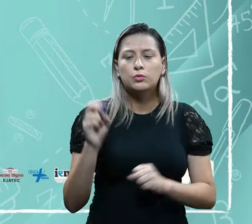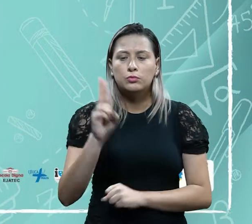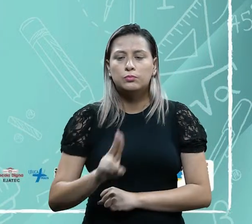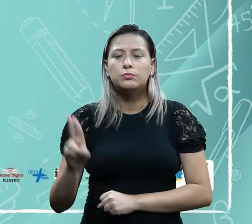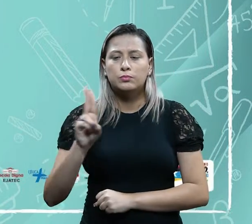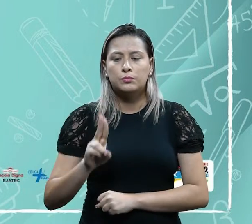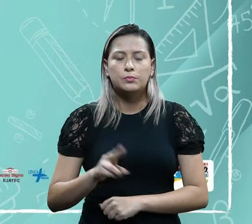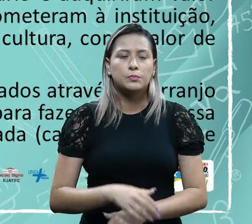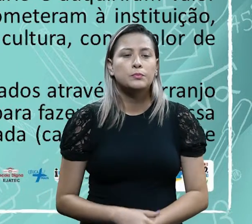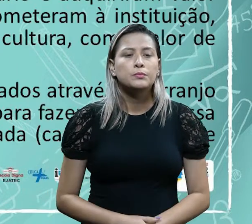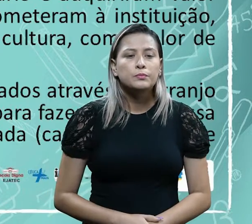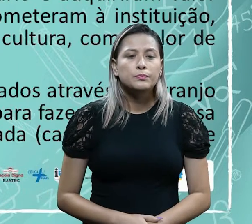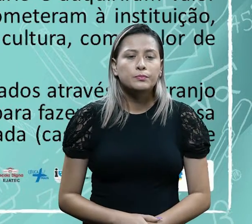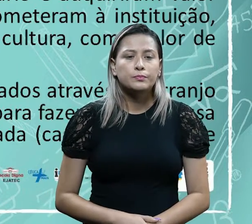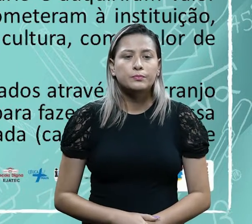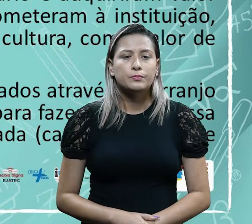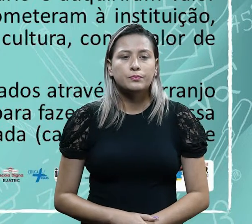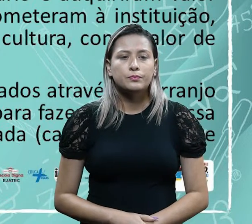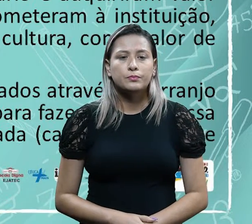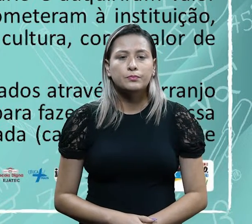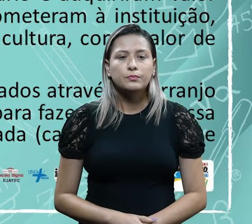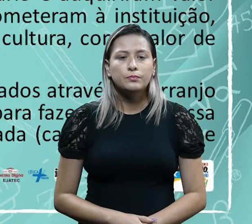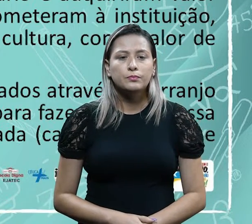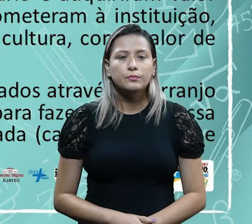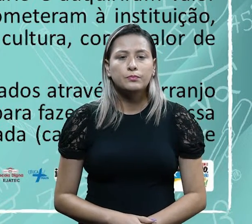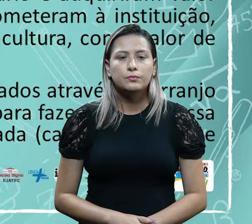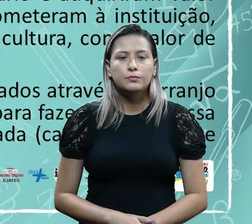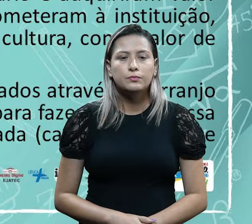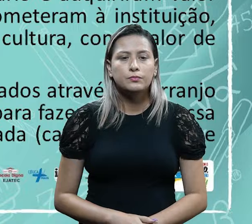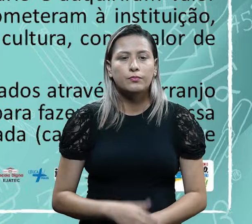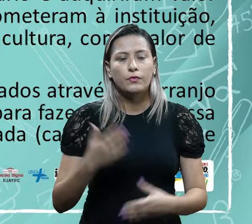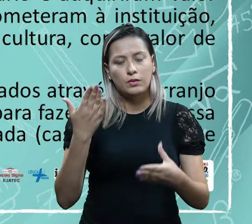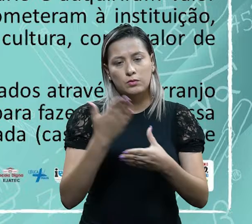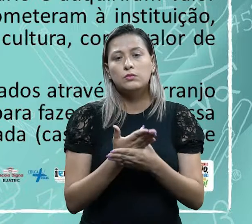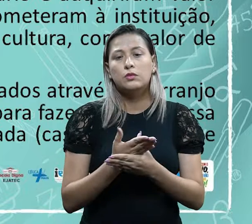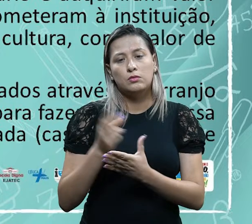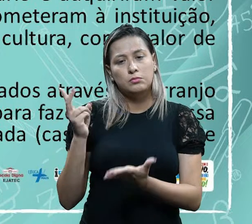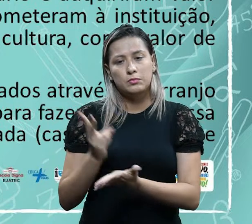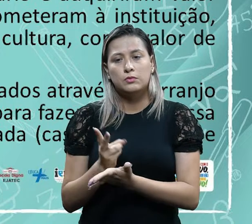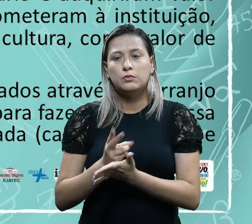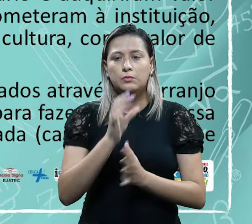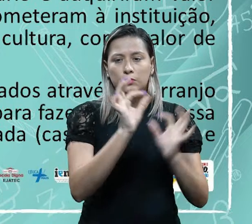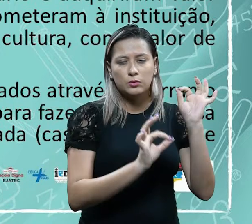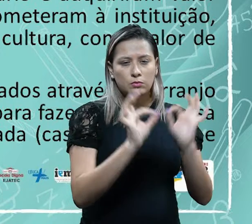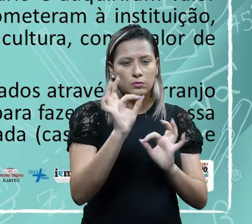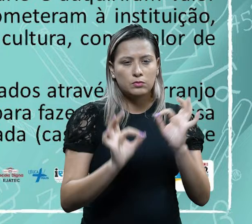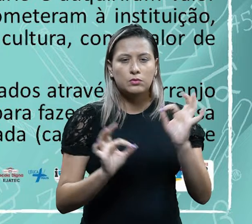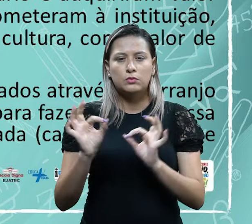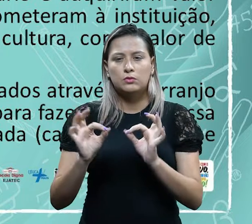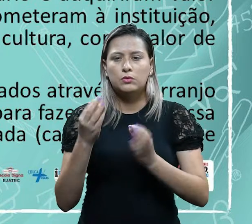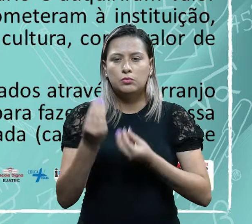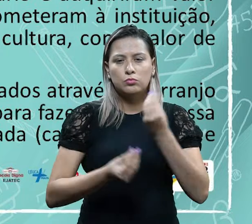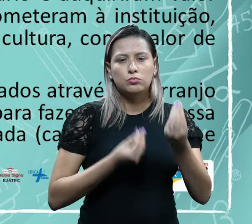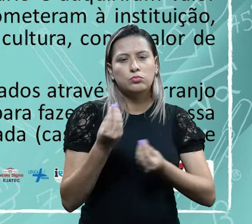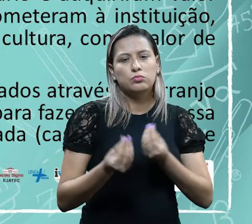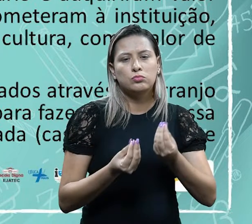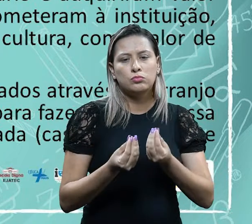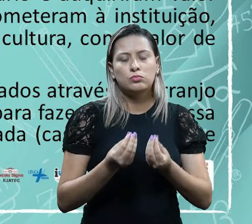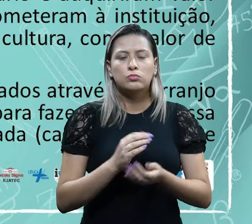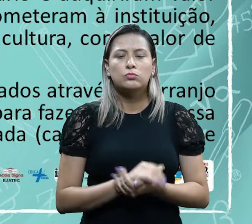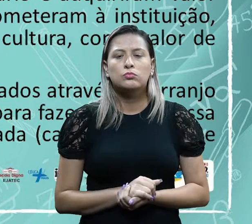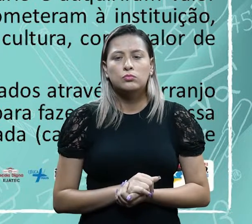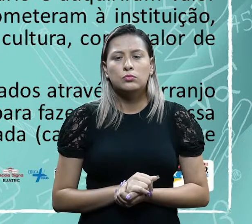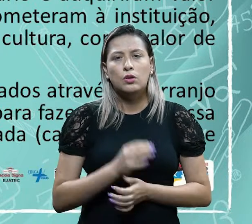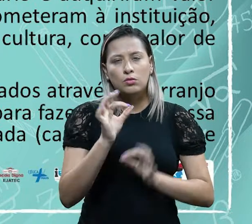pode utilizar aquele documento. No arquivo permanente, os arquivos eles serão organizados através do arranjo